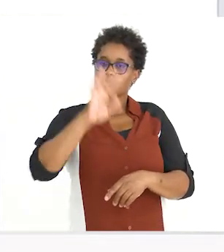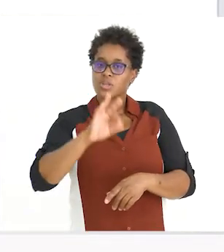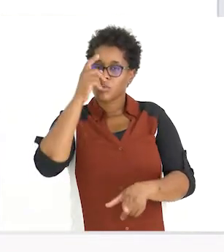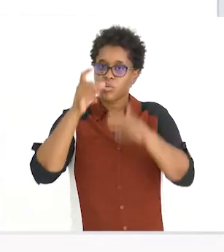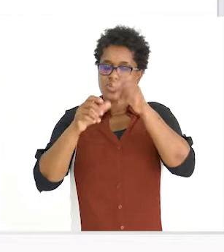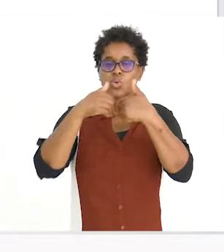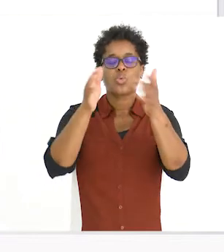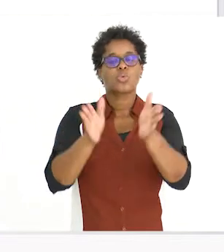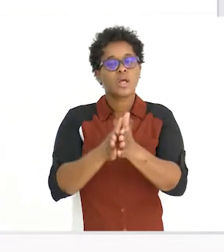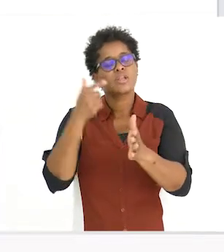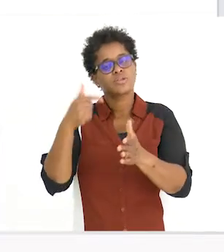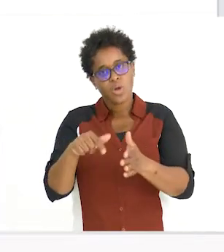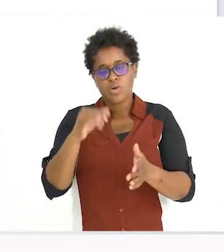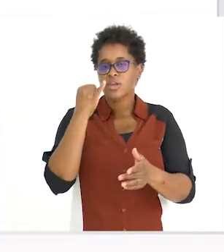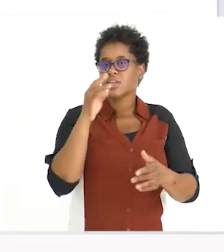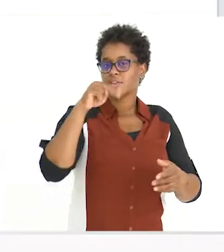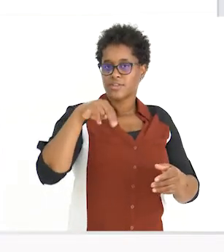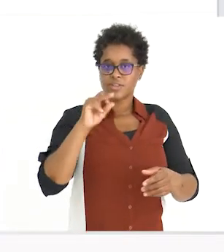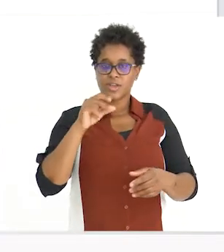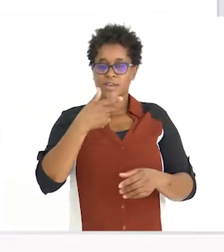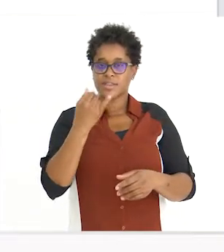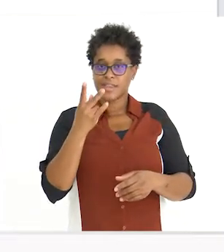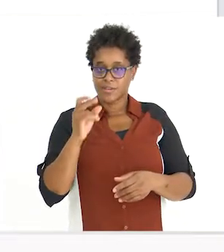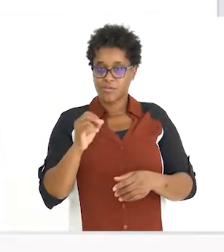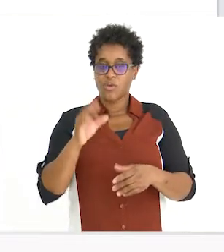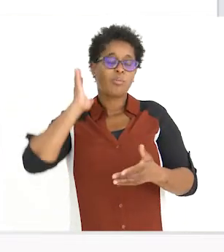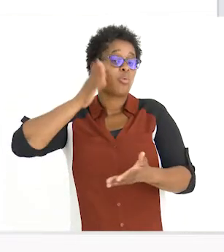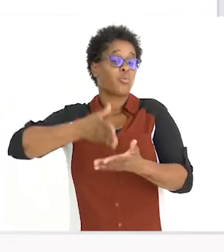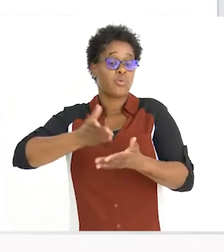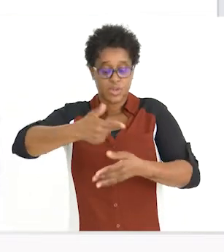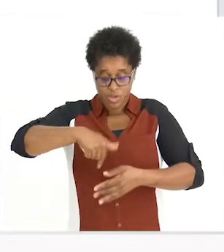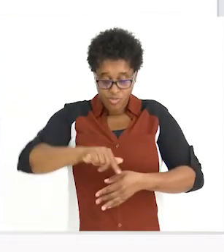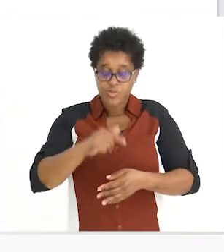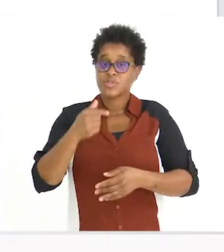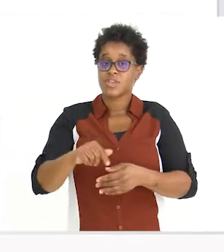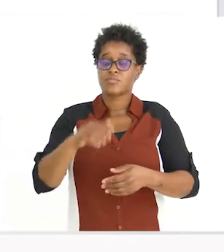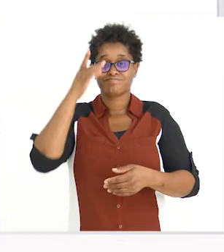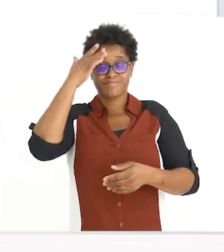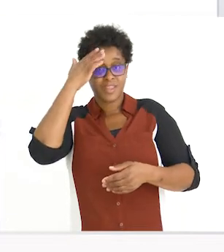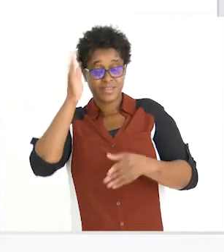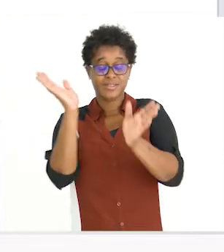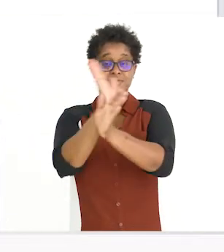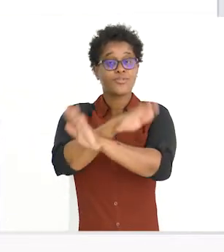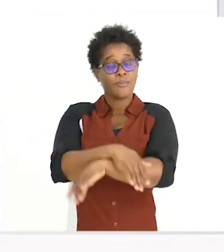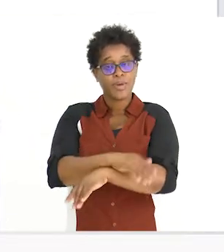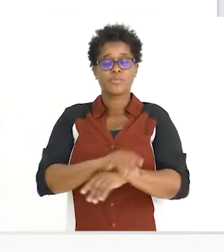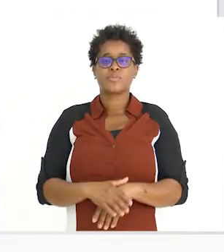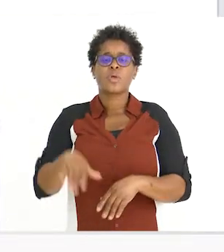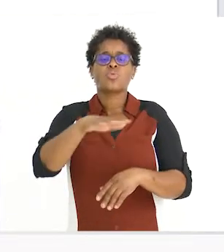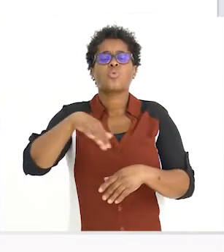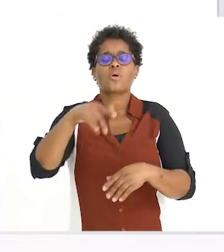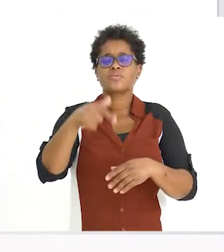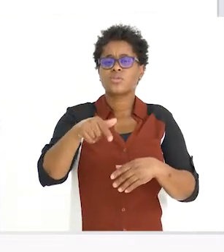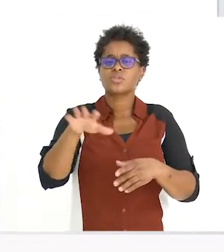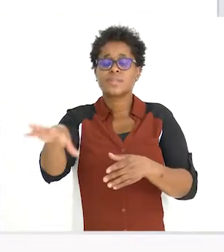estão inativos. Por último, nós temos a taxa de desemprego. De onde nós